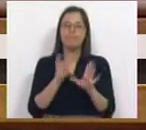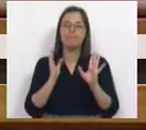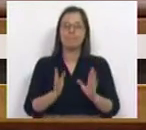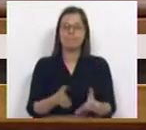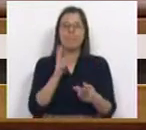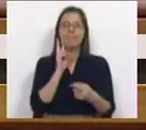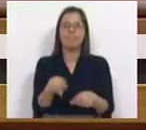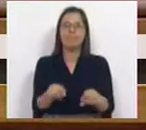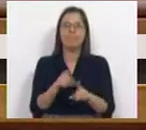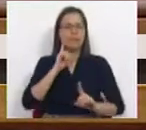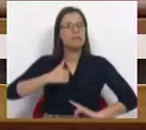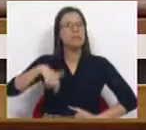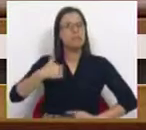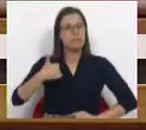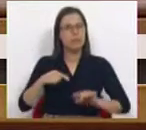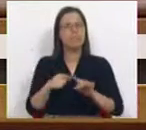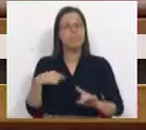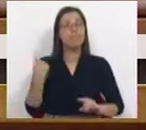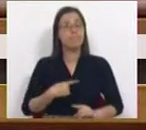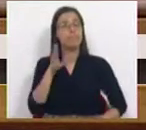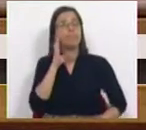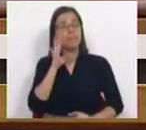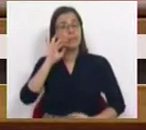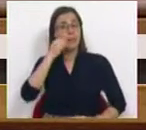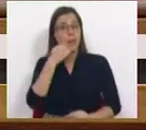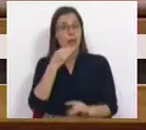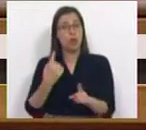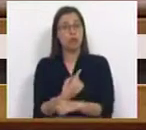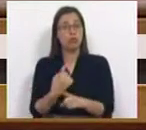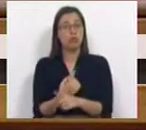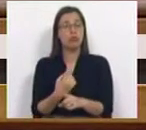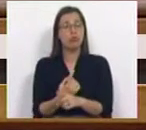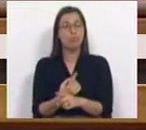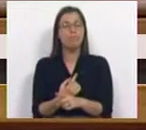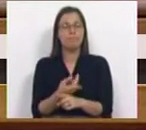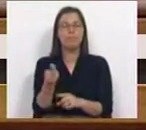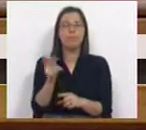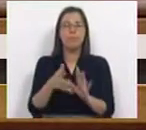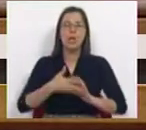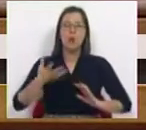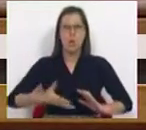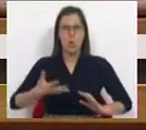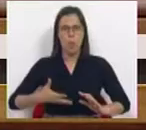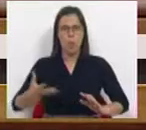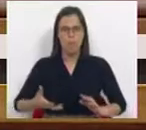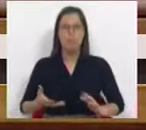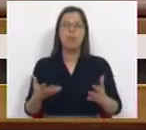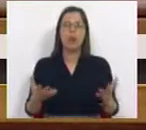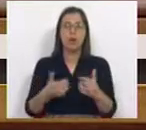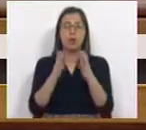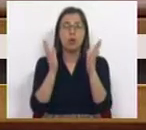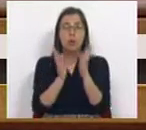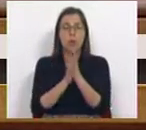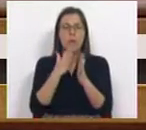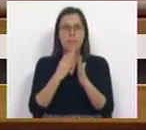deve ser encarado como um imperativo. Sabemos também que o desperdício alimentar é um fenómeno complexo que atravessa